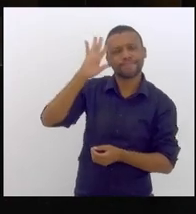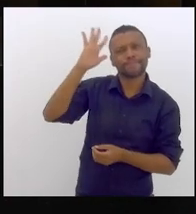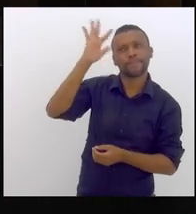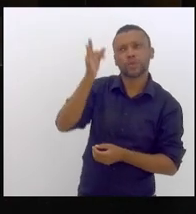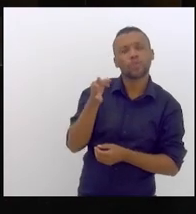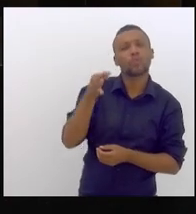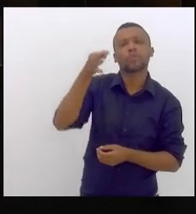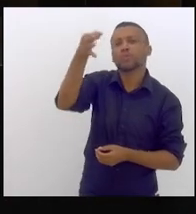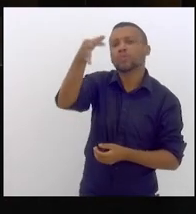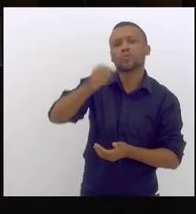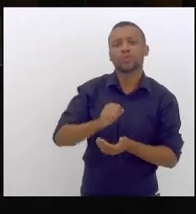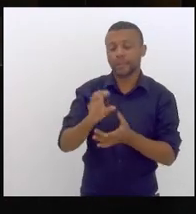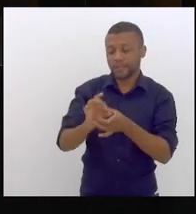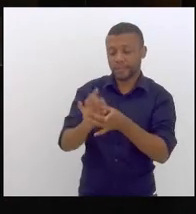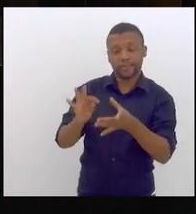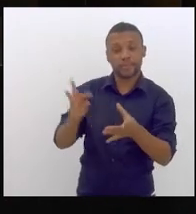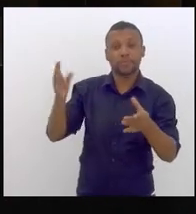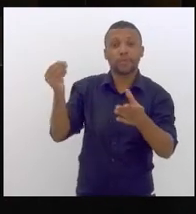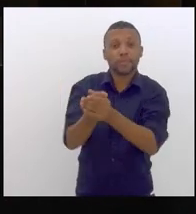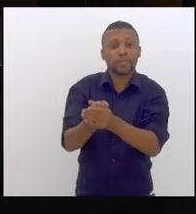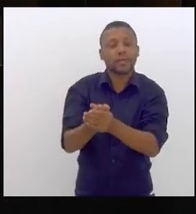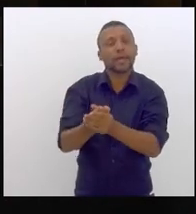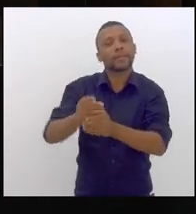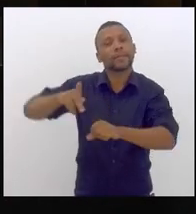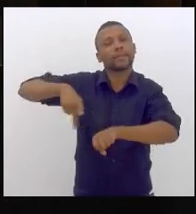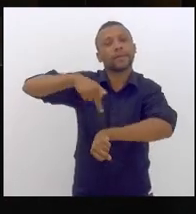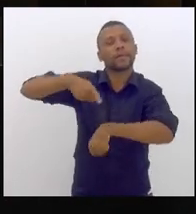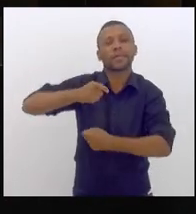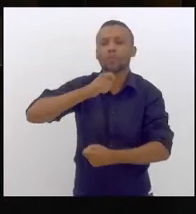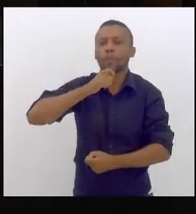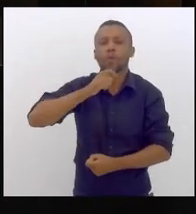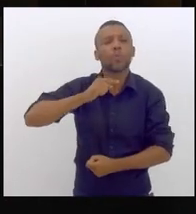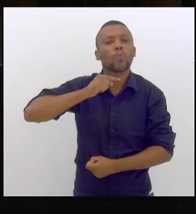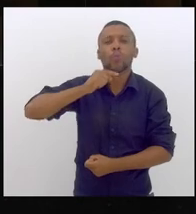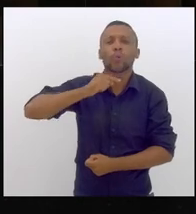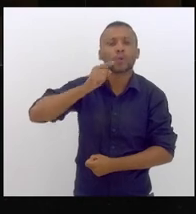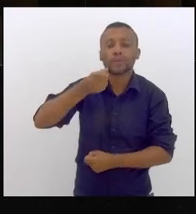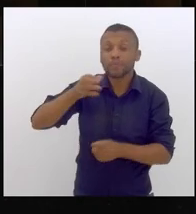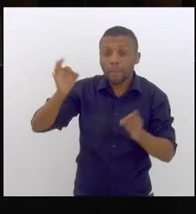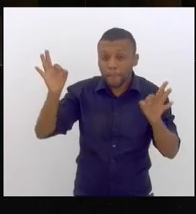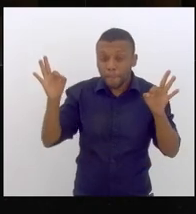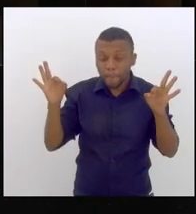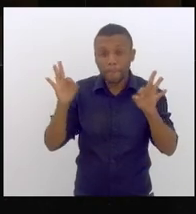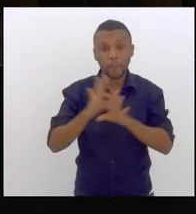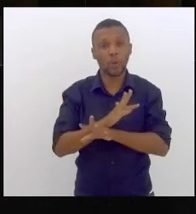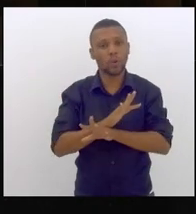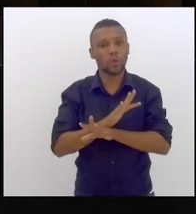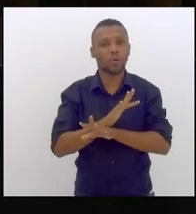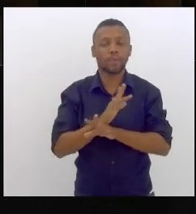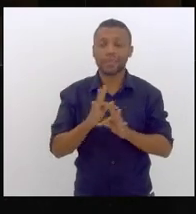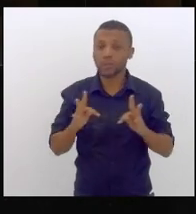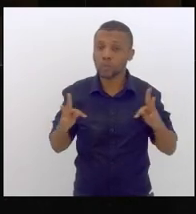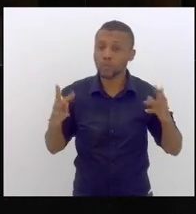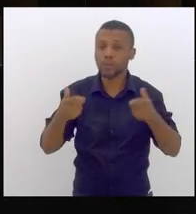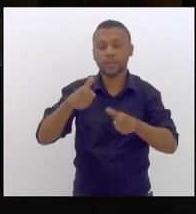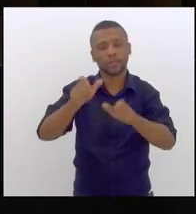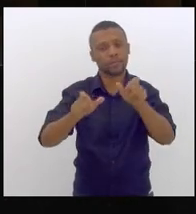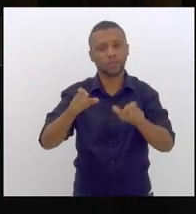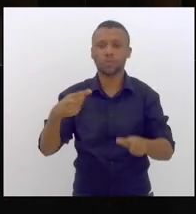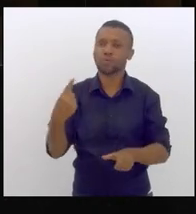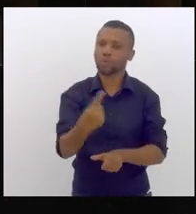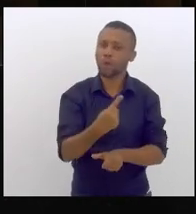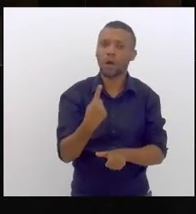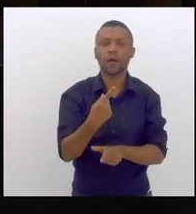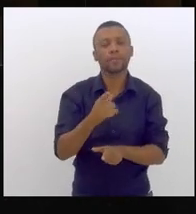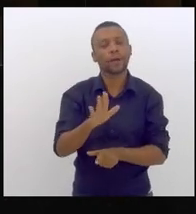gente quer a democracia nesse país, que não chegou de maneira completa e integralmente para todos nós,